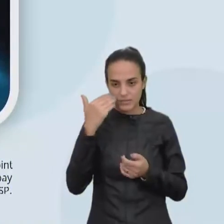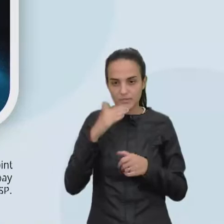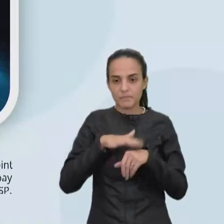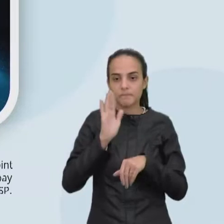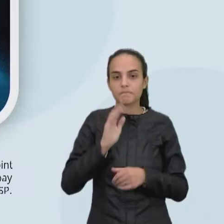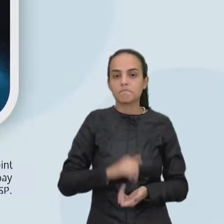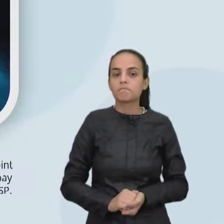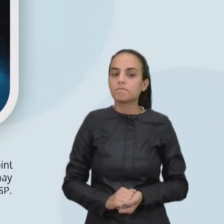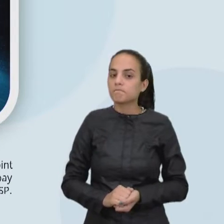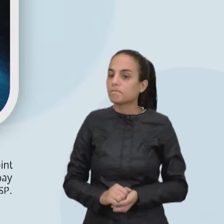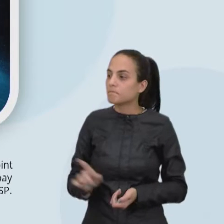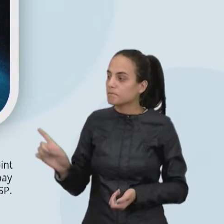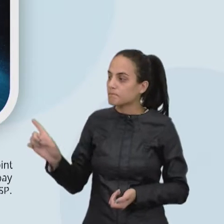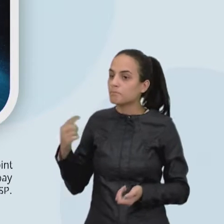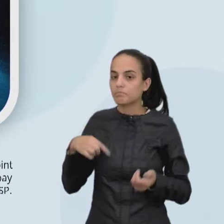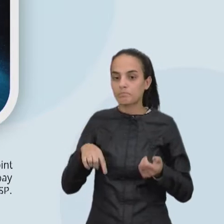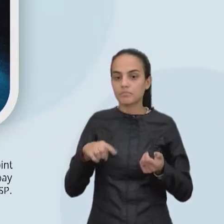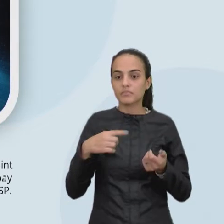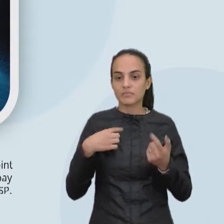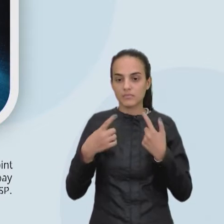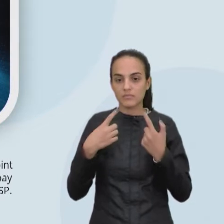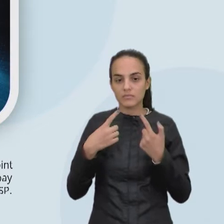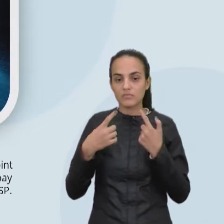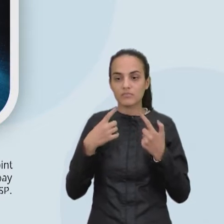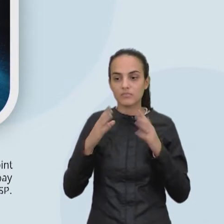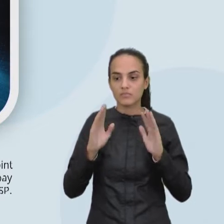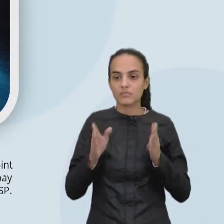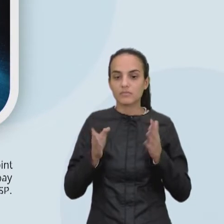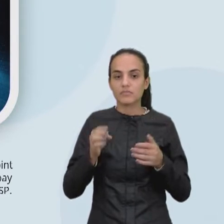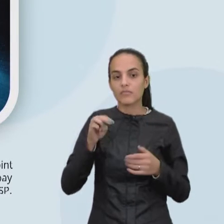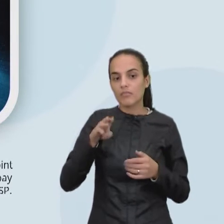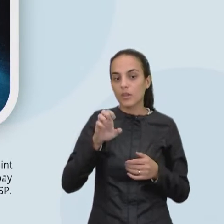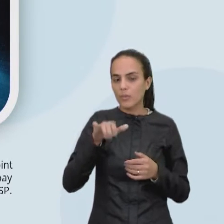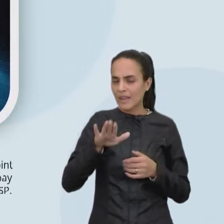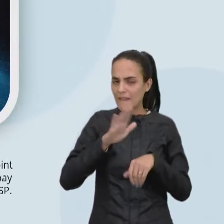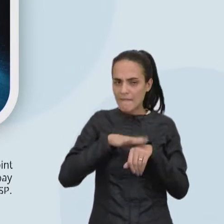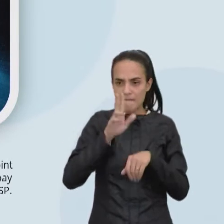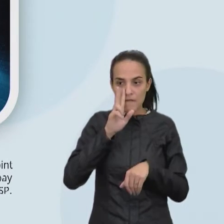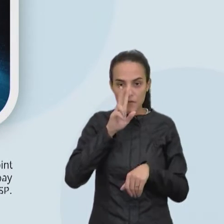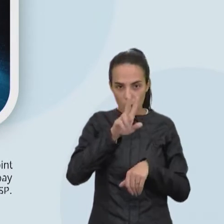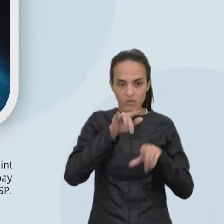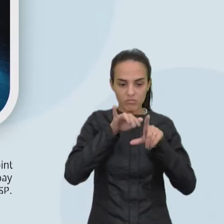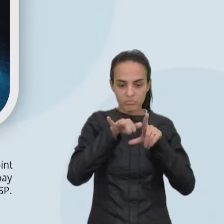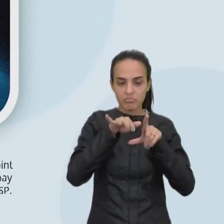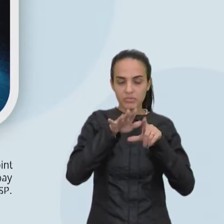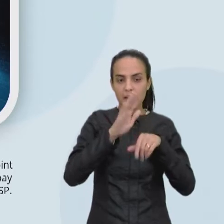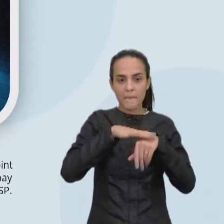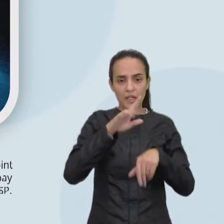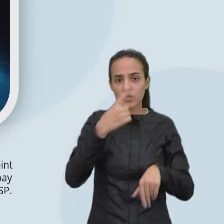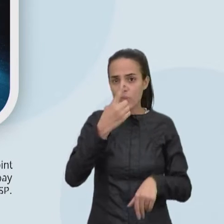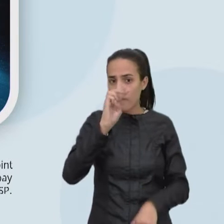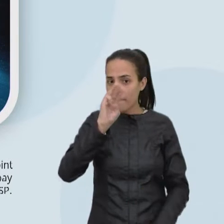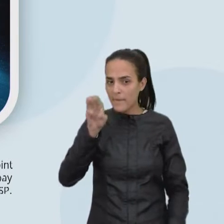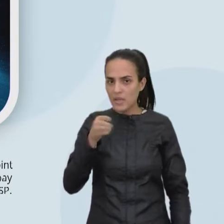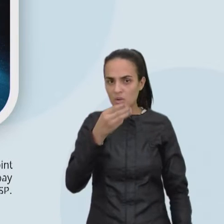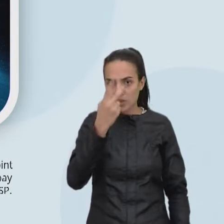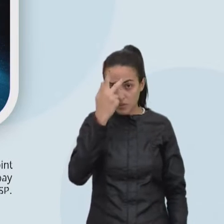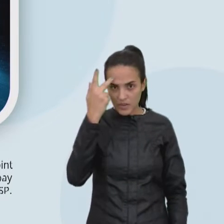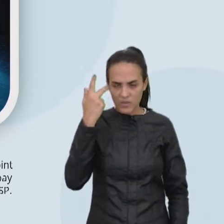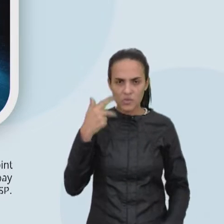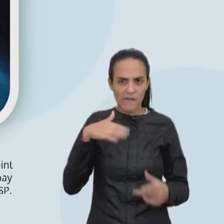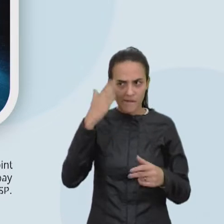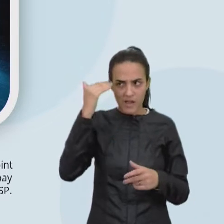gente já conversou um pouquinho sobre eles, né? Existem um mega influenciador, que é com mais de 1 milhão de seguidores, aquelas pessoas